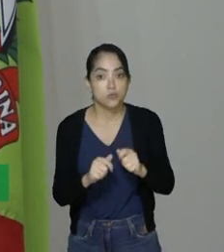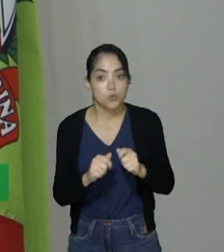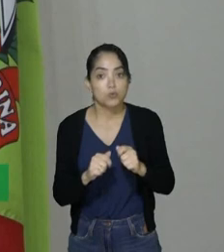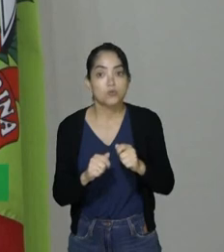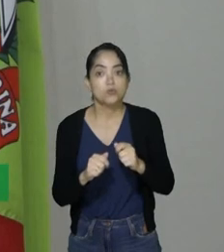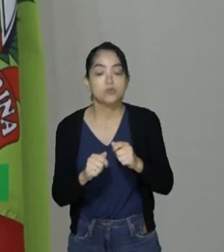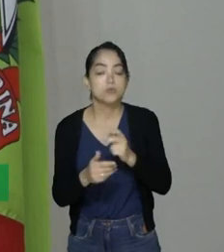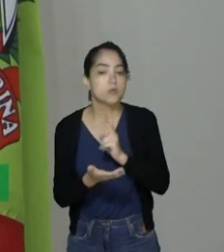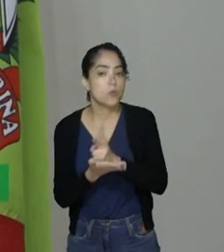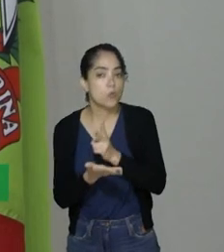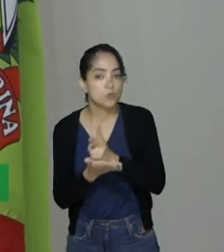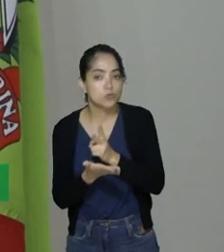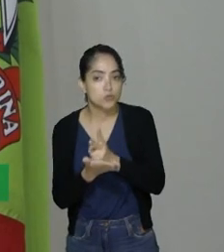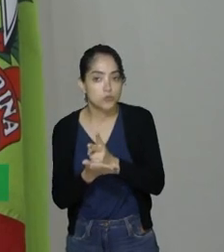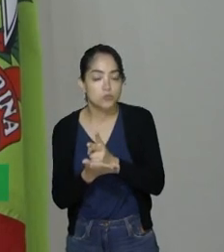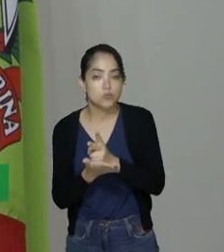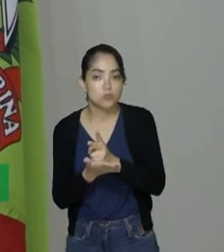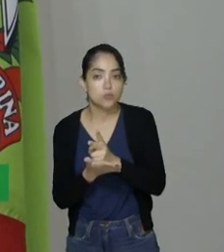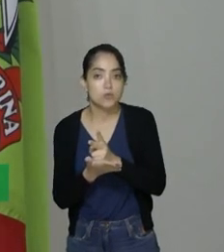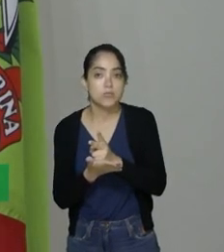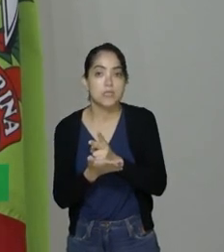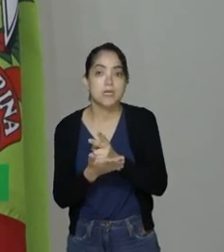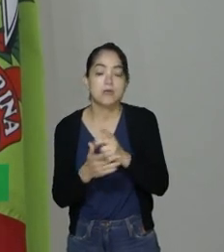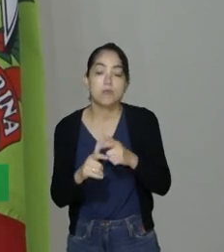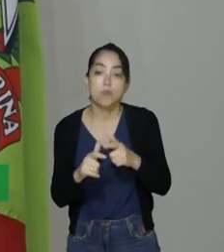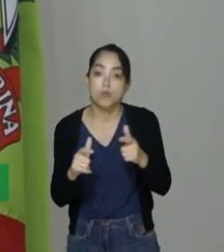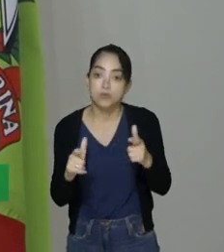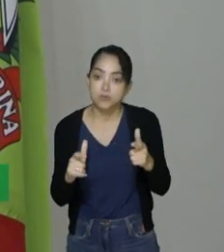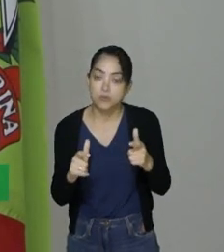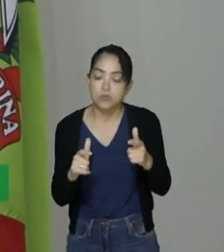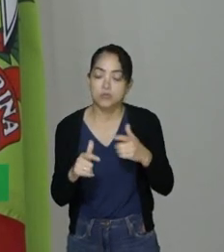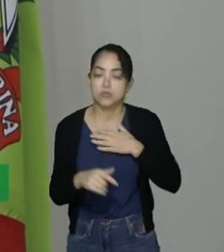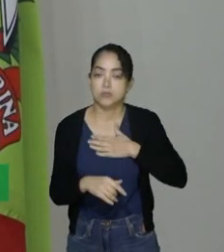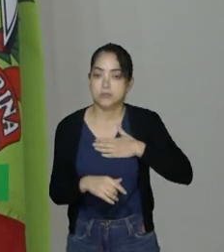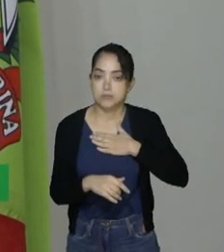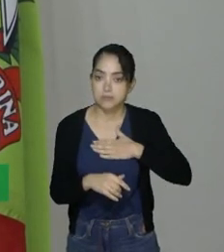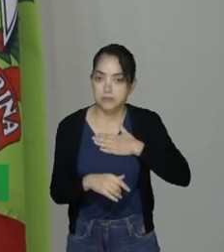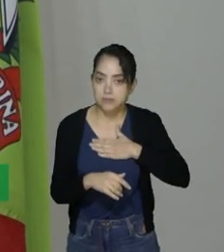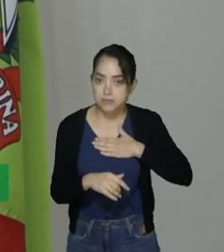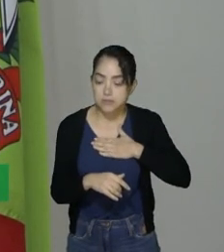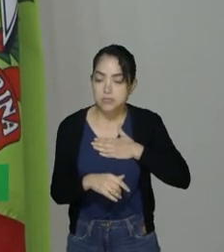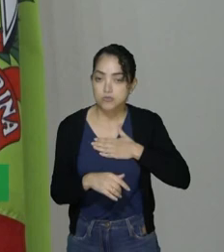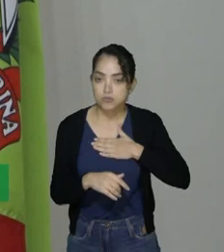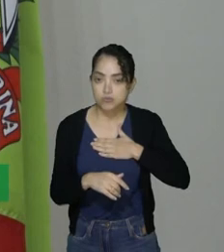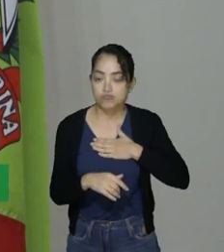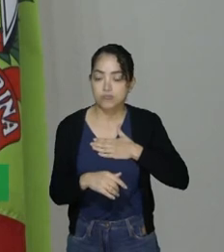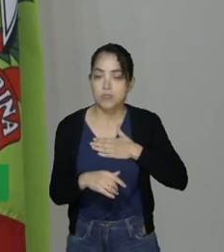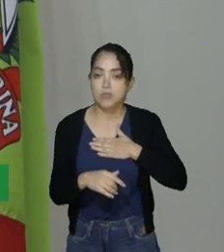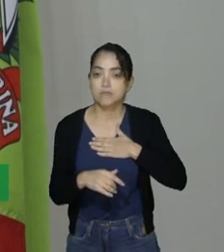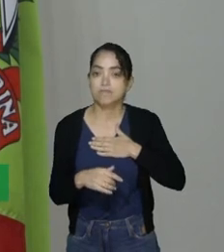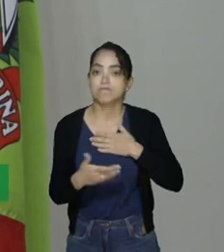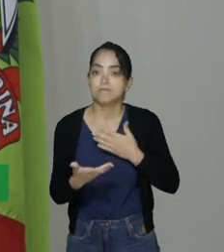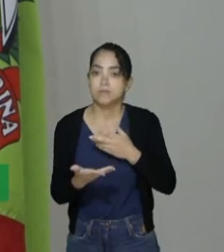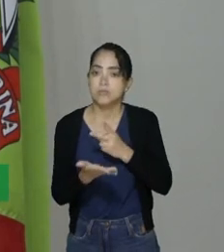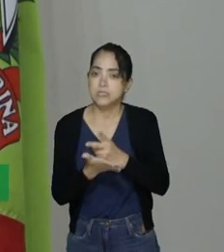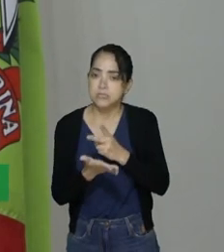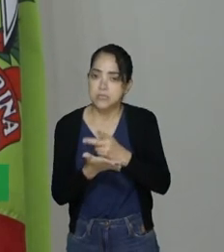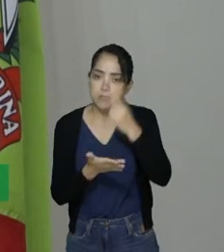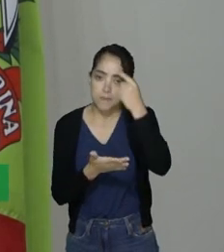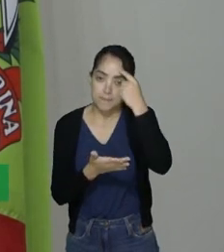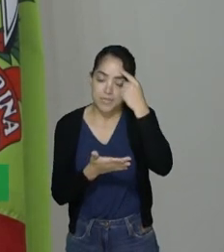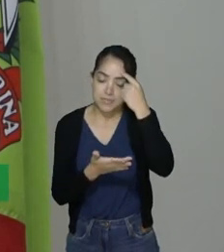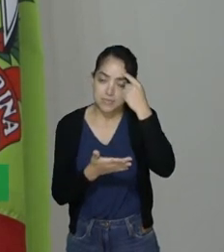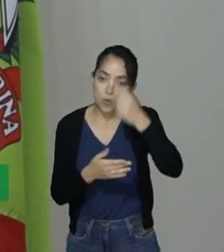que continuam, meu boa sorte. Desejo de coração que possam sempre pensar o melhor para